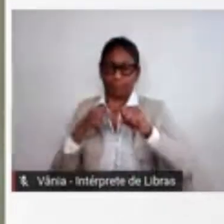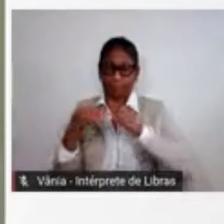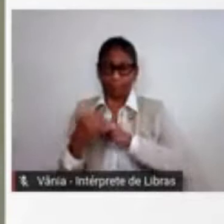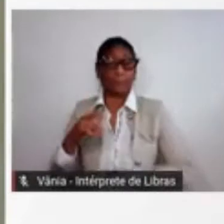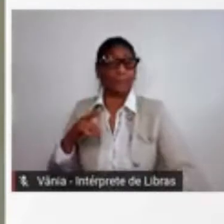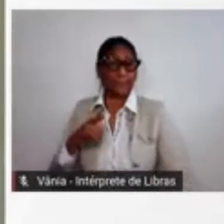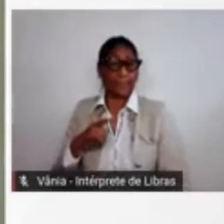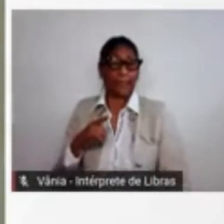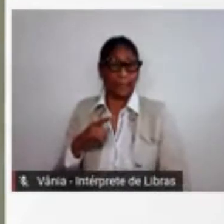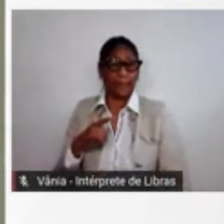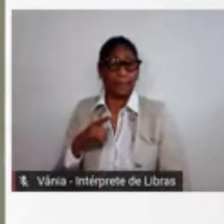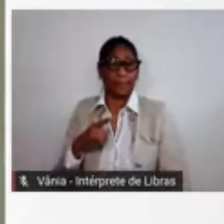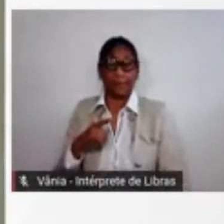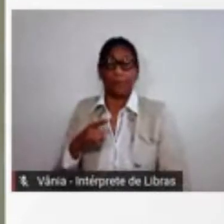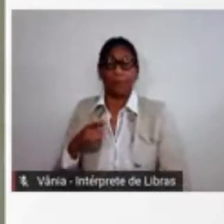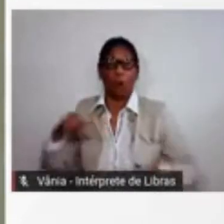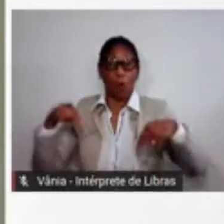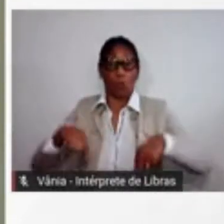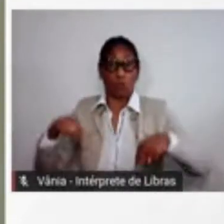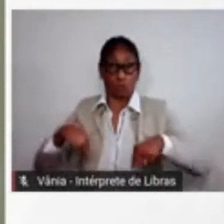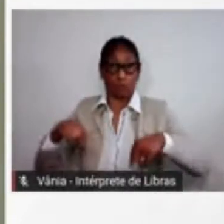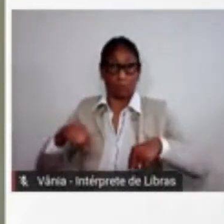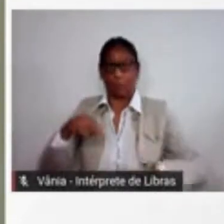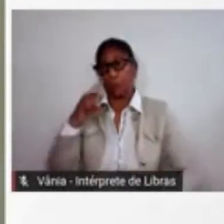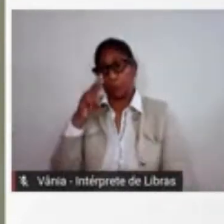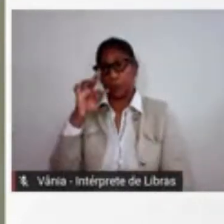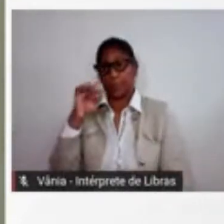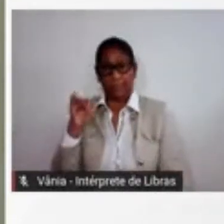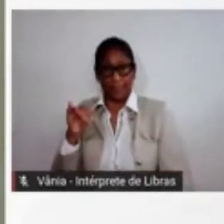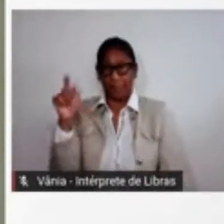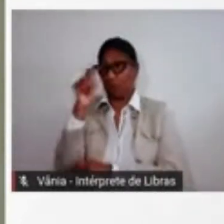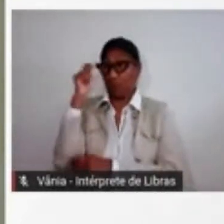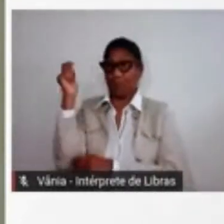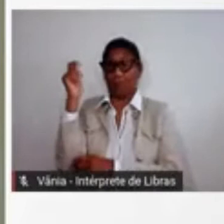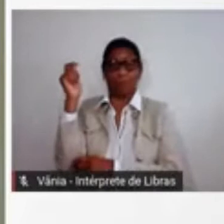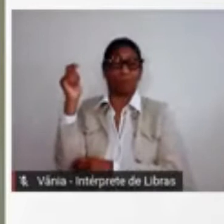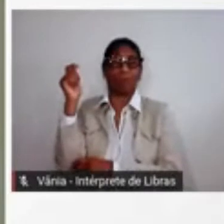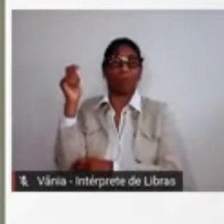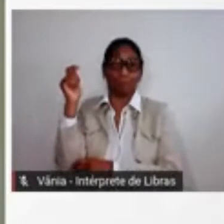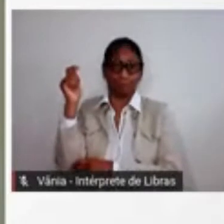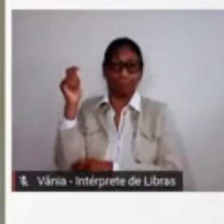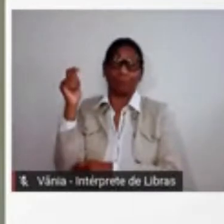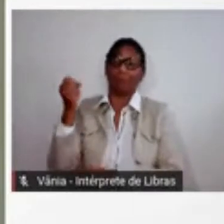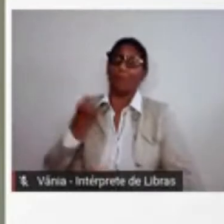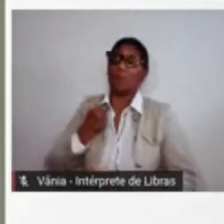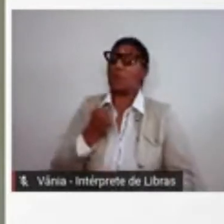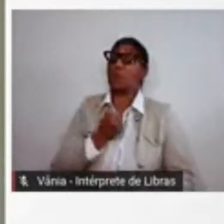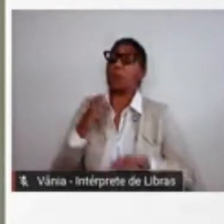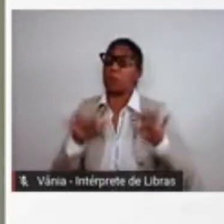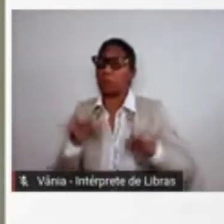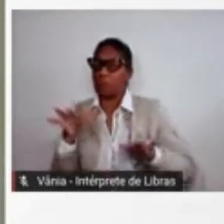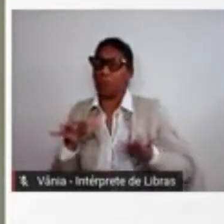coronavírus nesse momento em leitos de UTI no estado. É um número que tem girado ao redor disso, né,